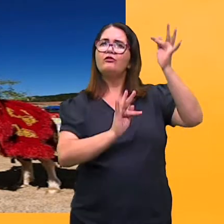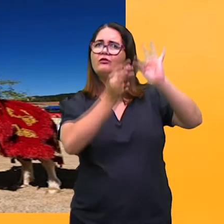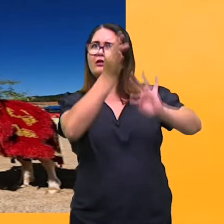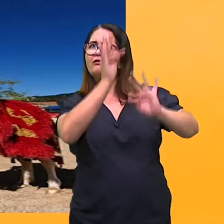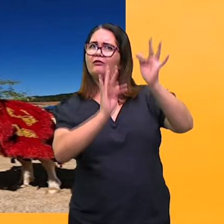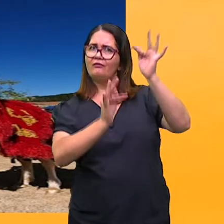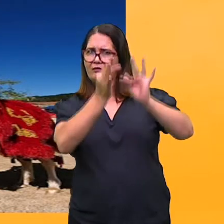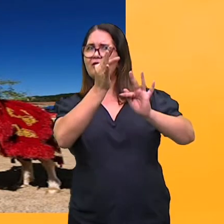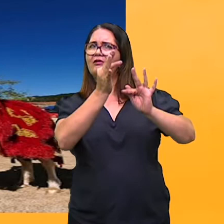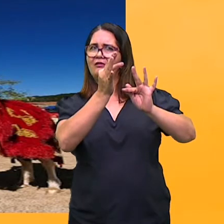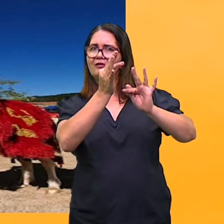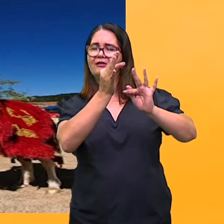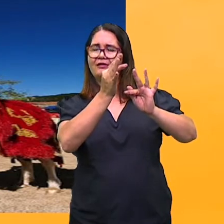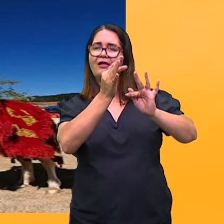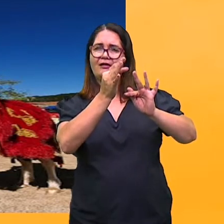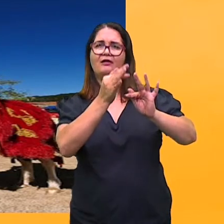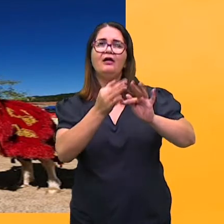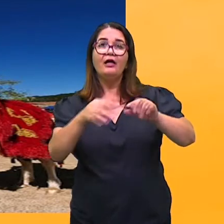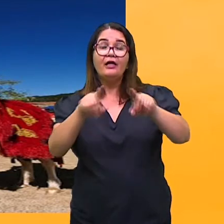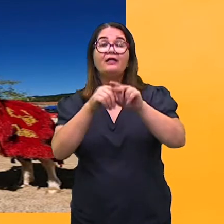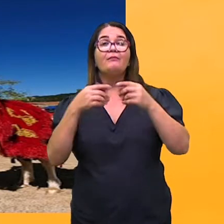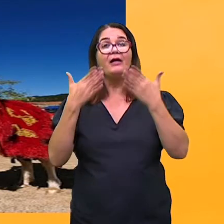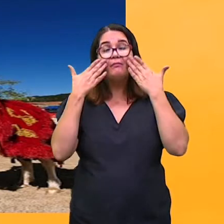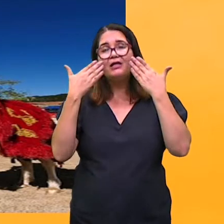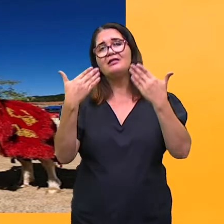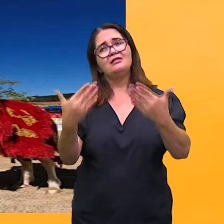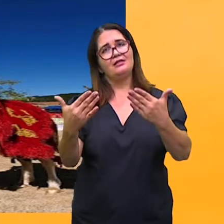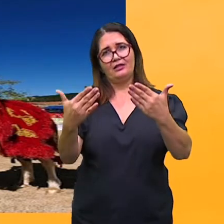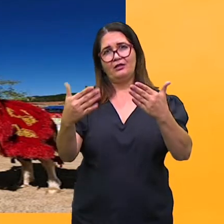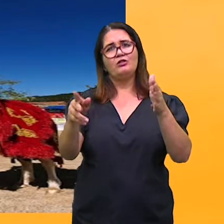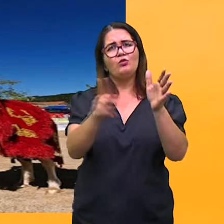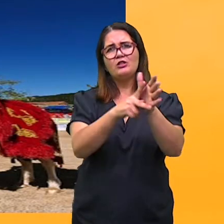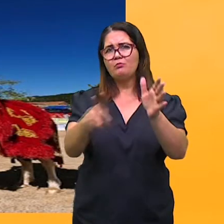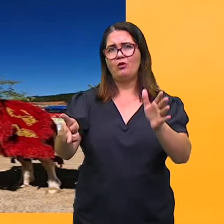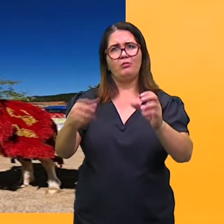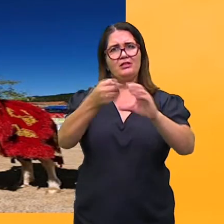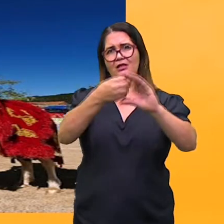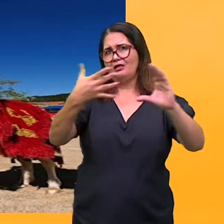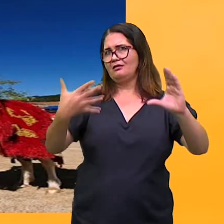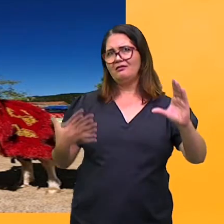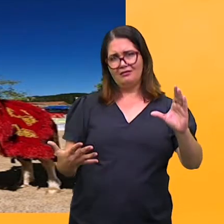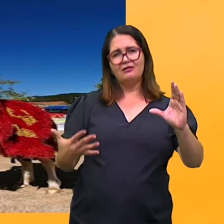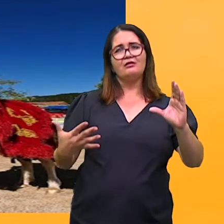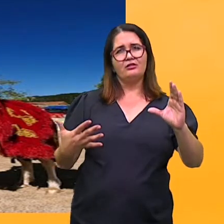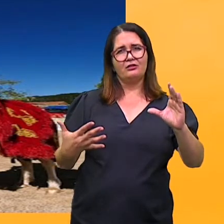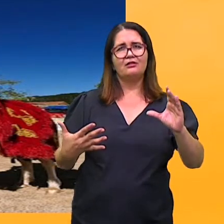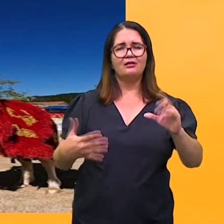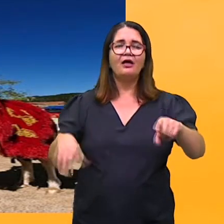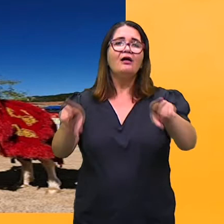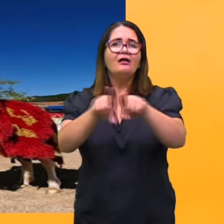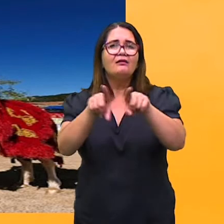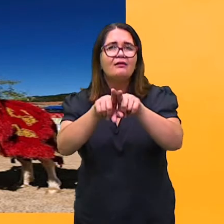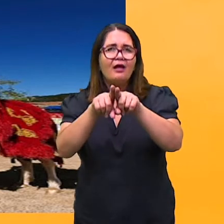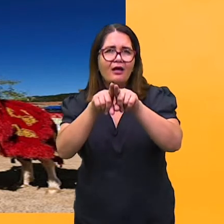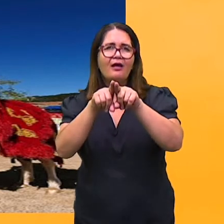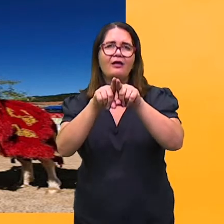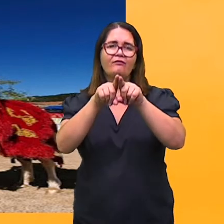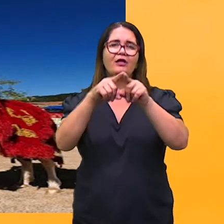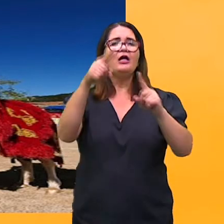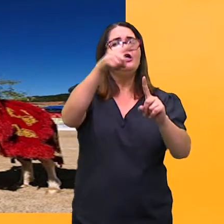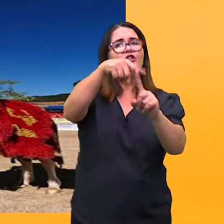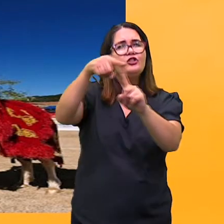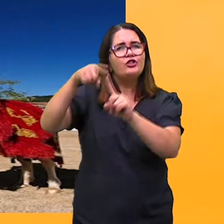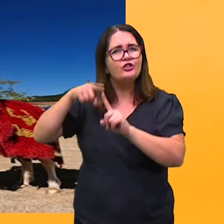sua própria apresentação, com umas catireiras, congados, pastorinhas, dança de